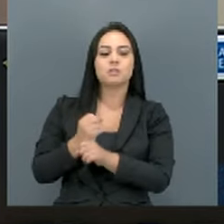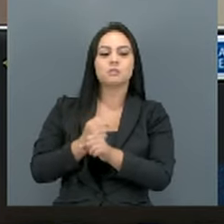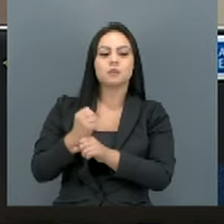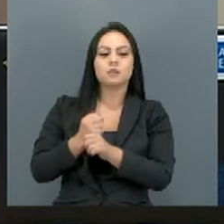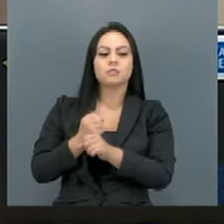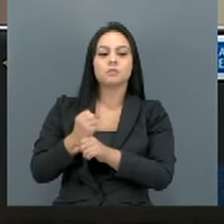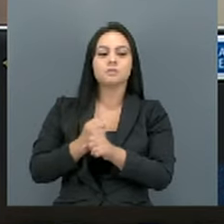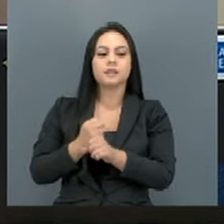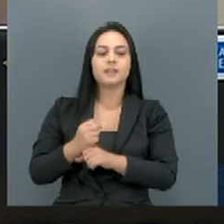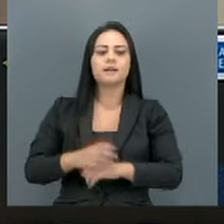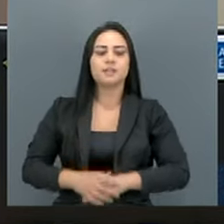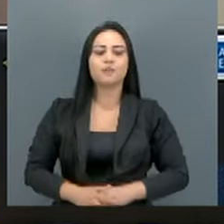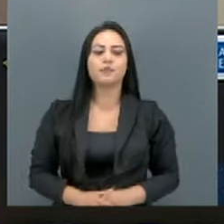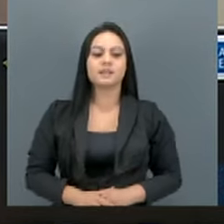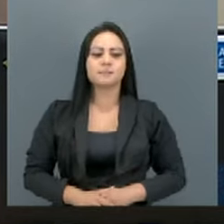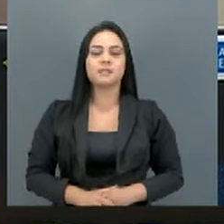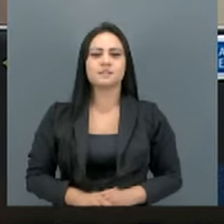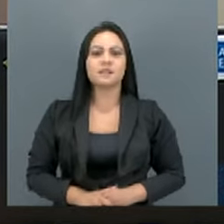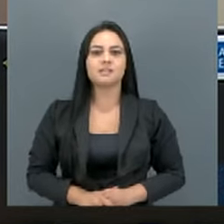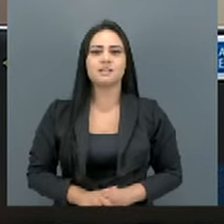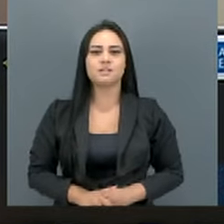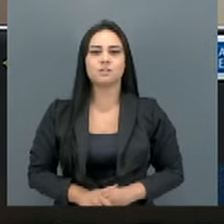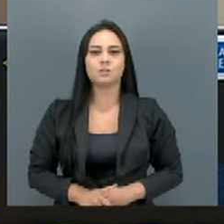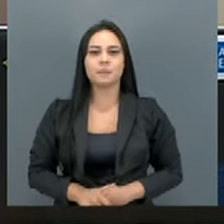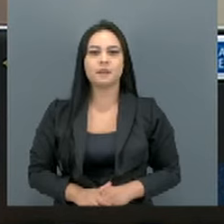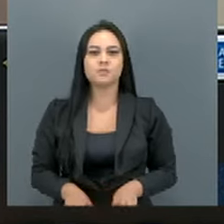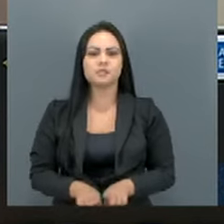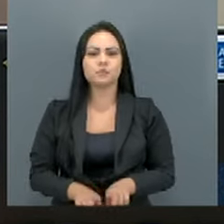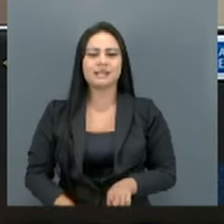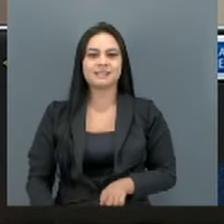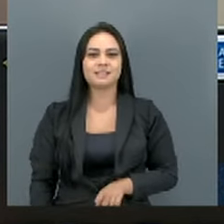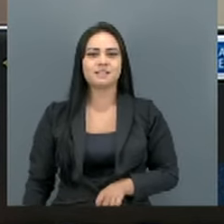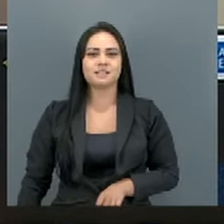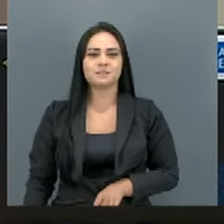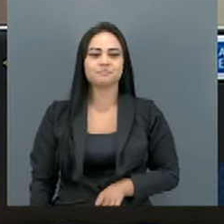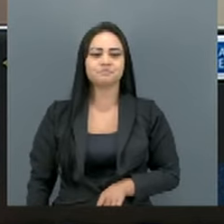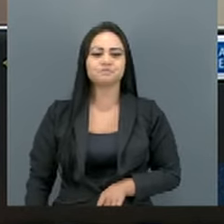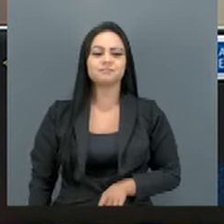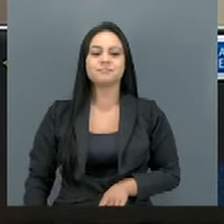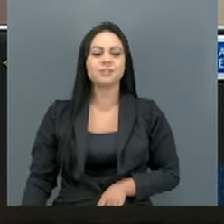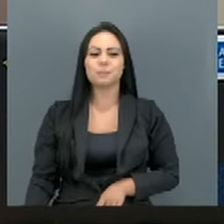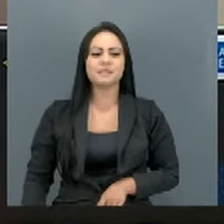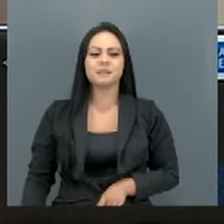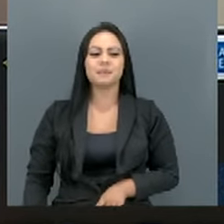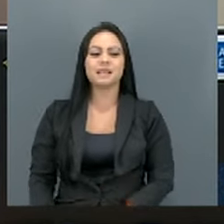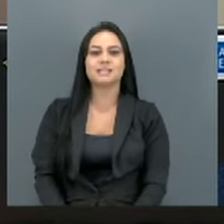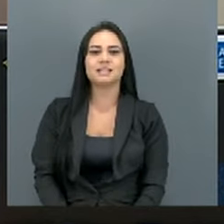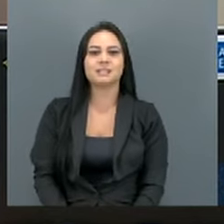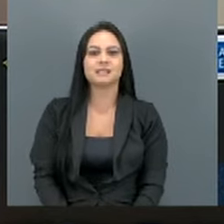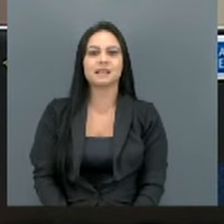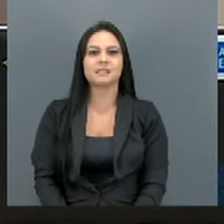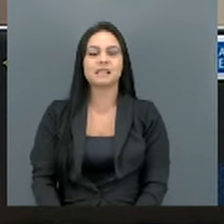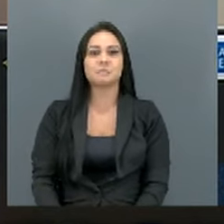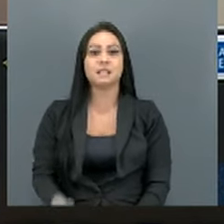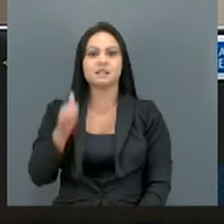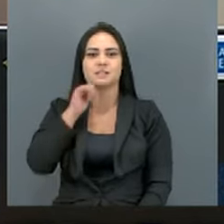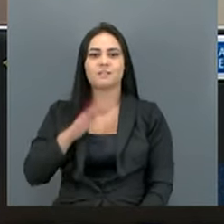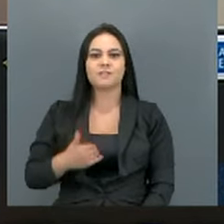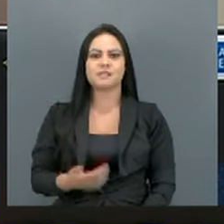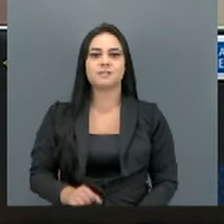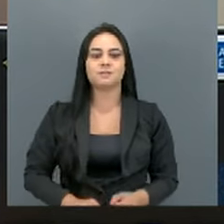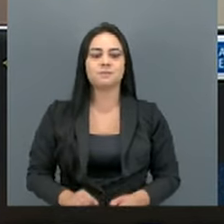Pará. As famílias, olha só, não têm condições de deslocar os filhos para tomar vacina, que é